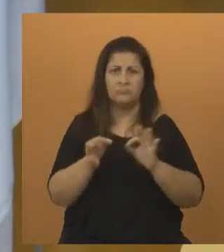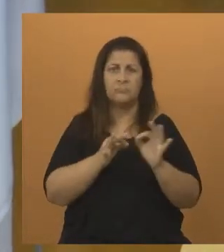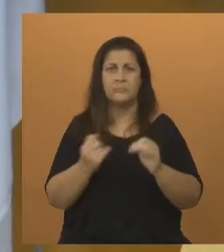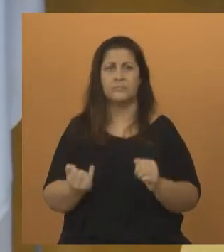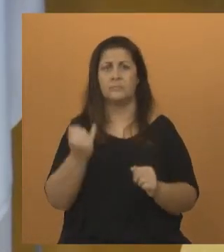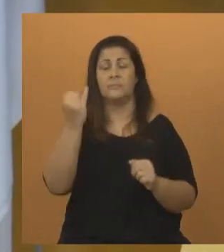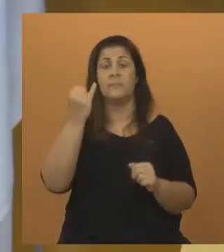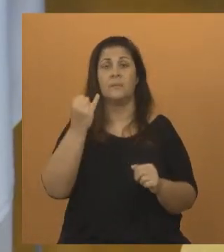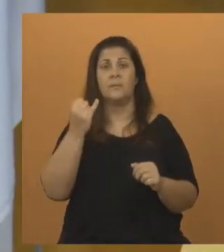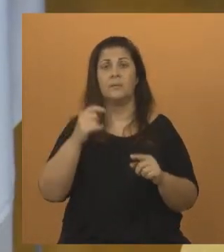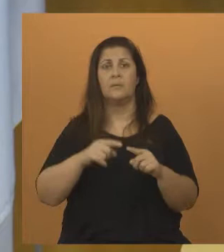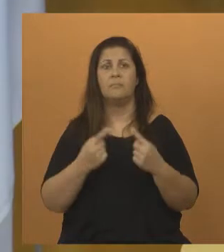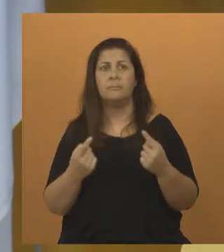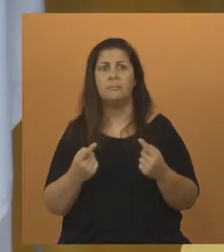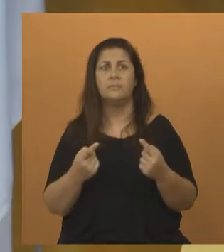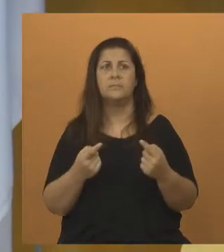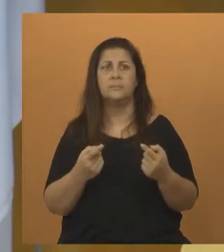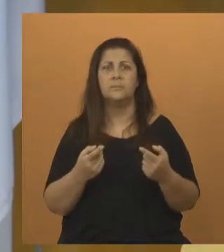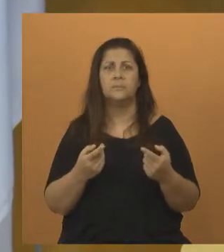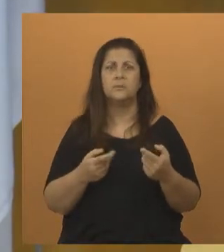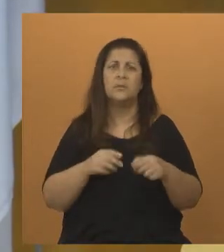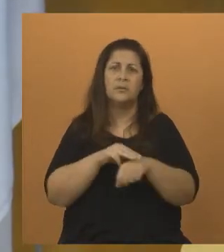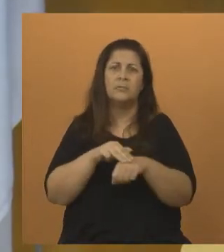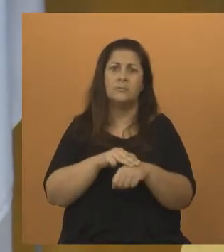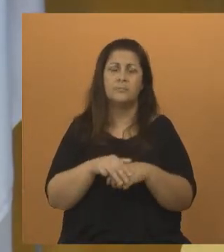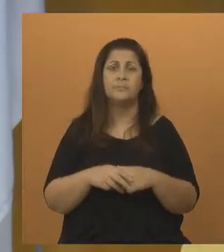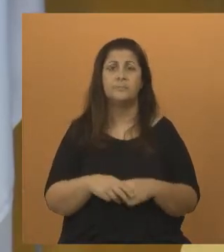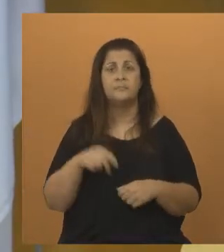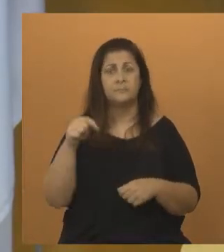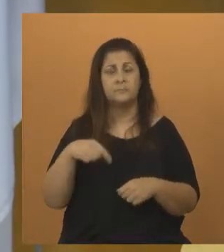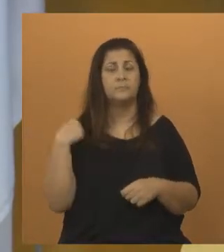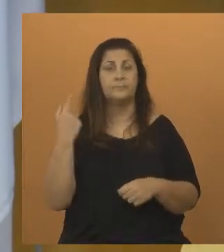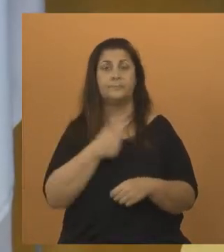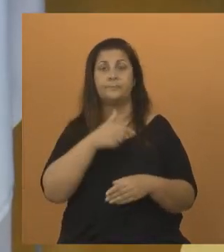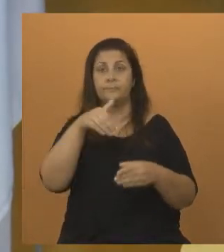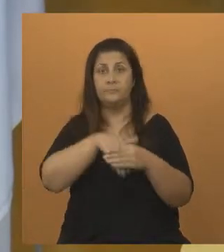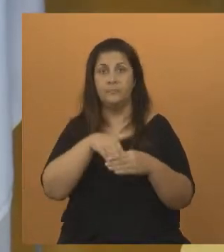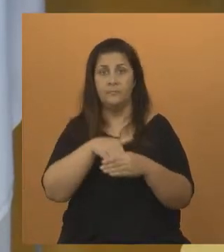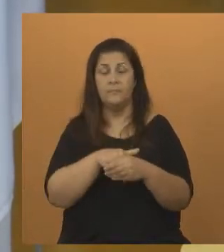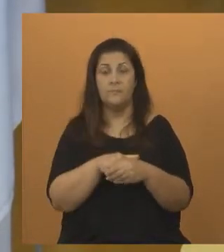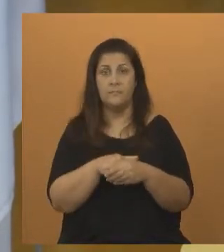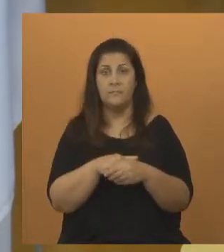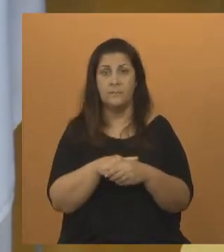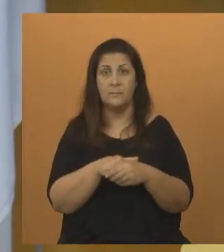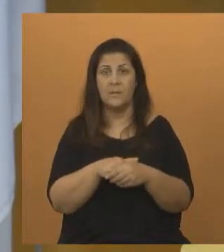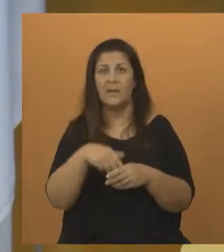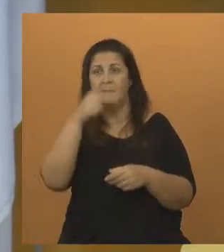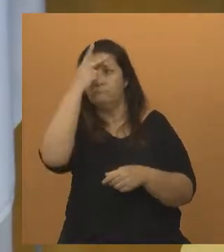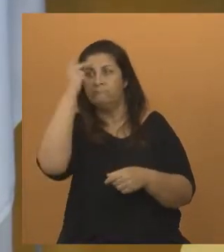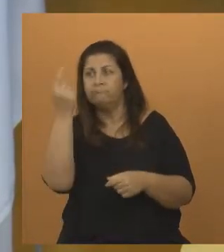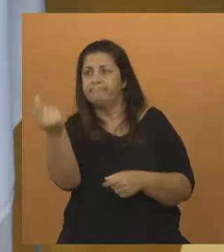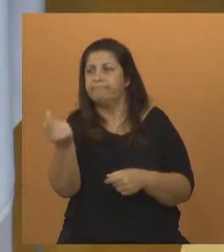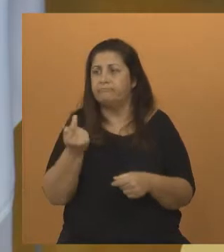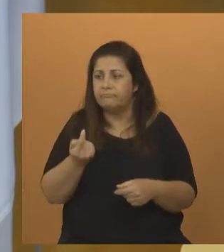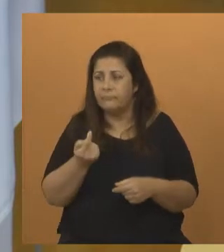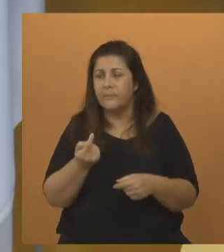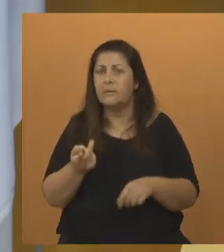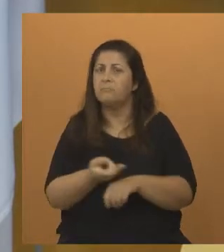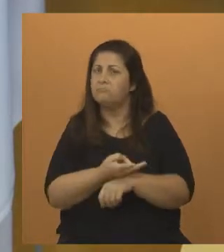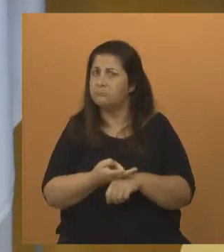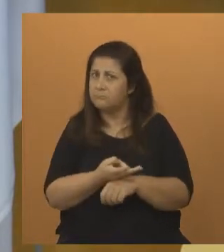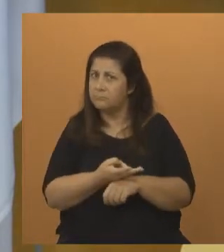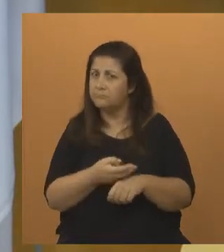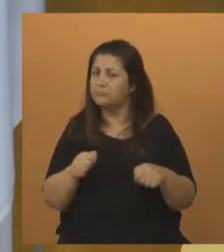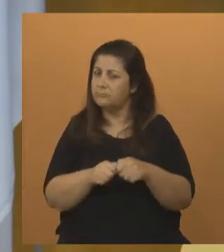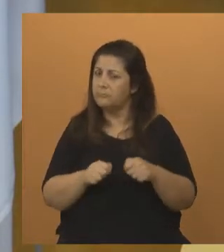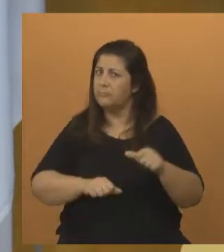importante, mas é discutível, né? E aqui a gente está votando aqueles que nos procuram os projetos interessantes para